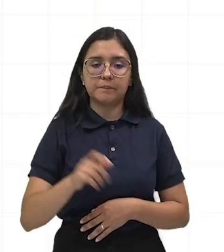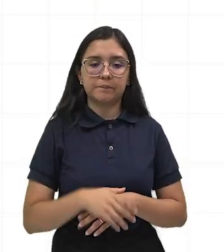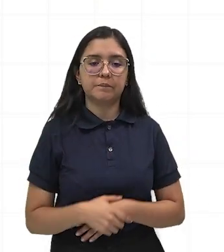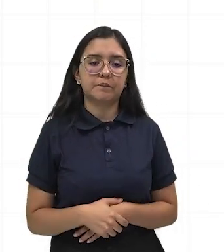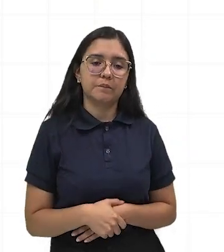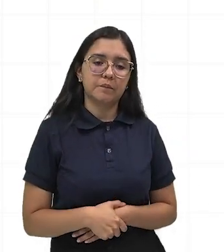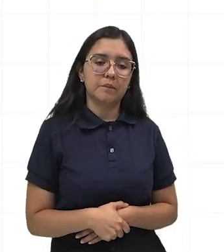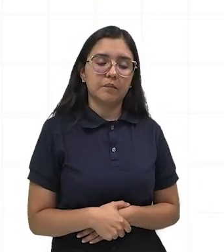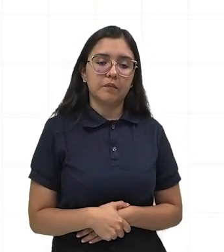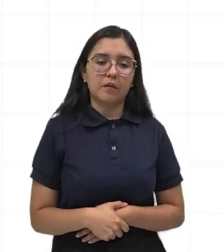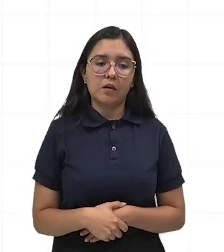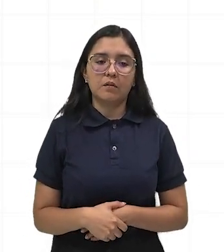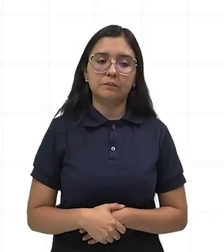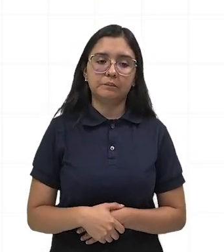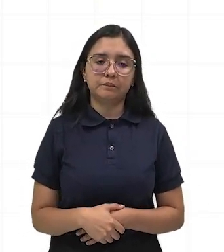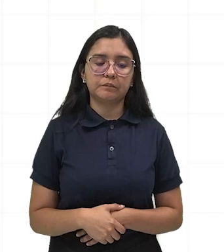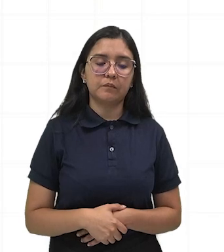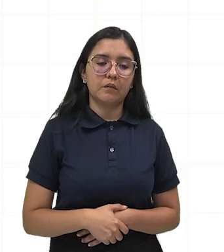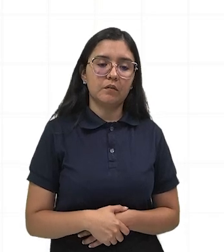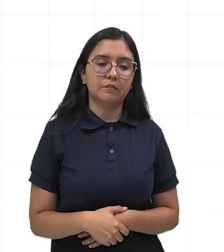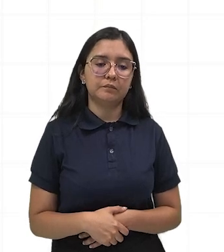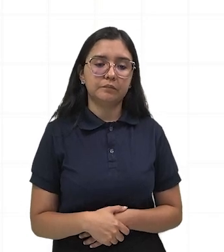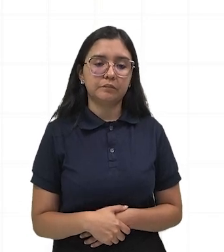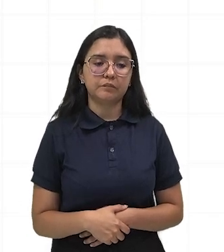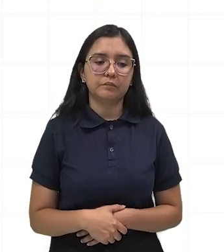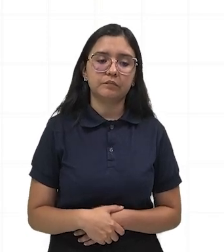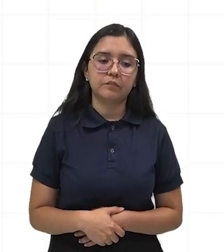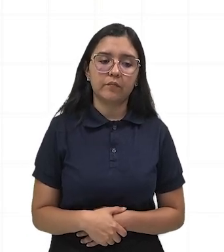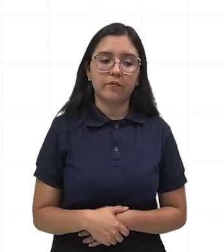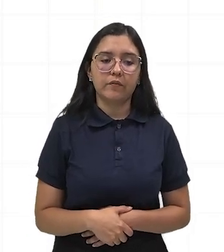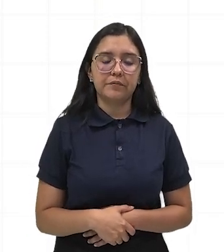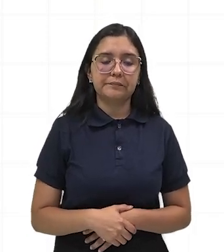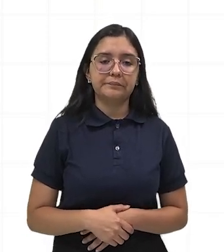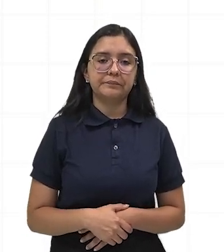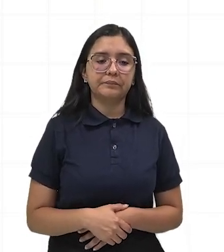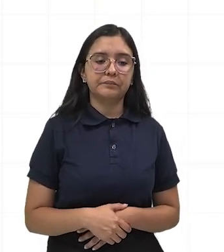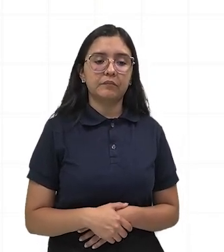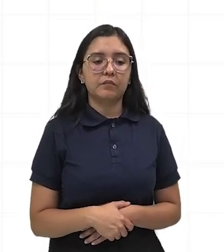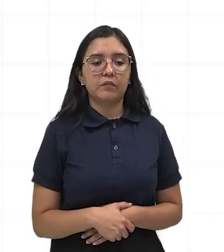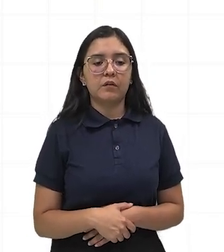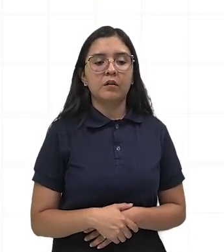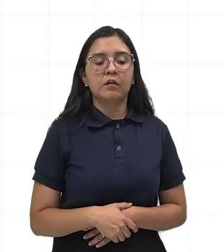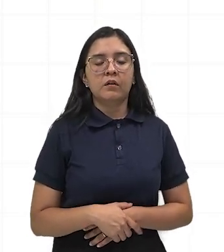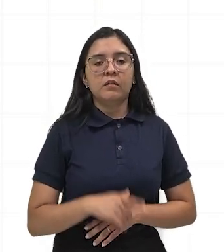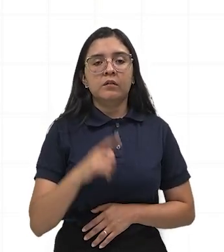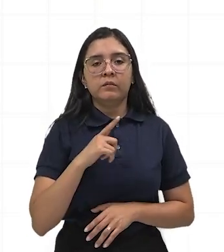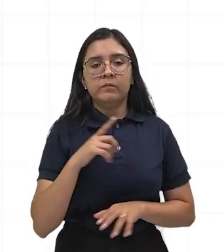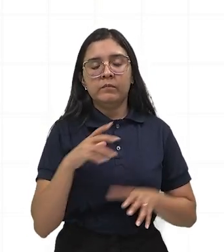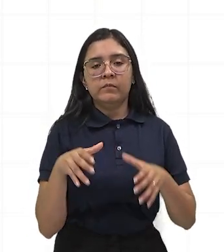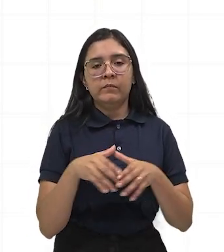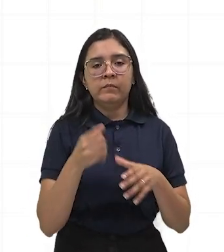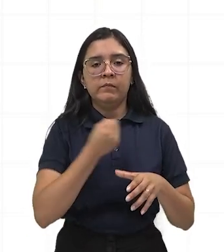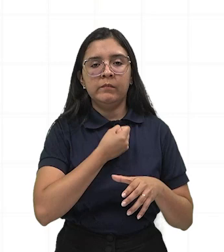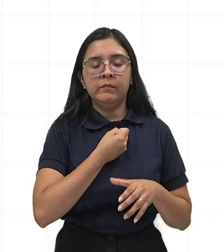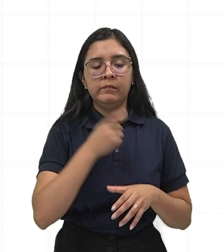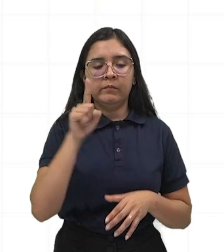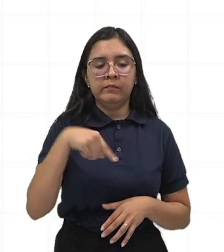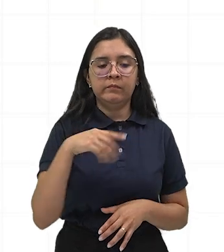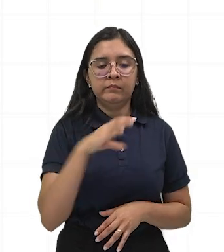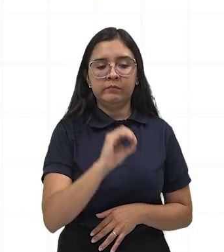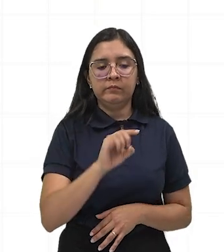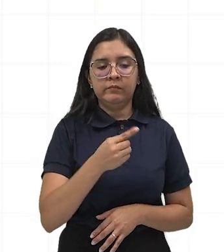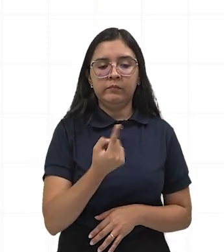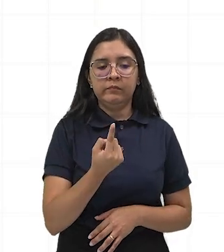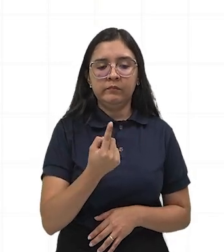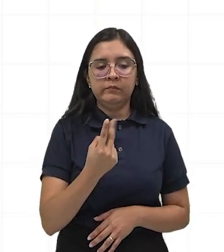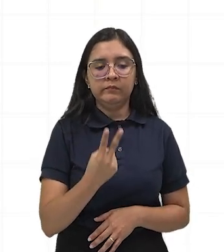nosso conjunto? Olha, o nosso conjunto para compor esses números aqui, ó, eu tenho 0, eu tenho 1,